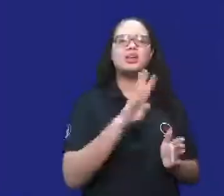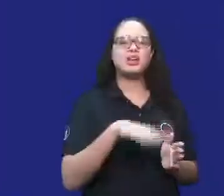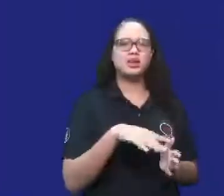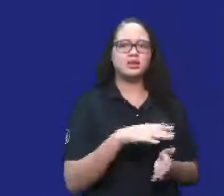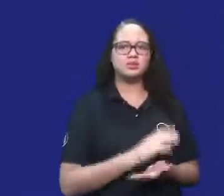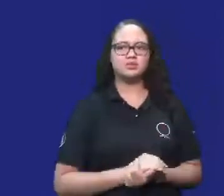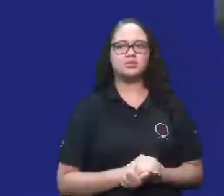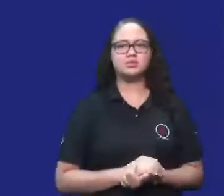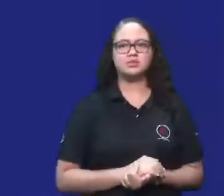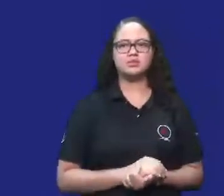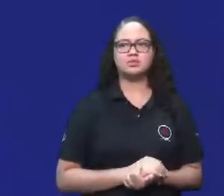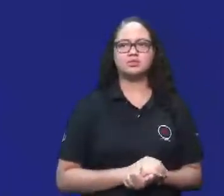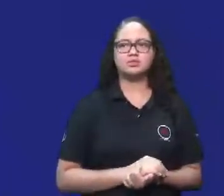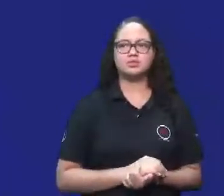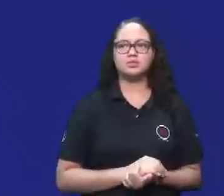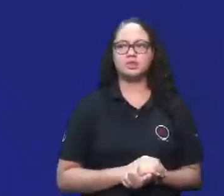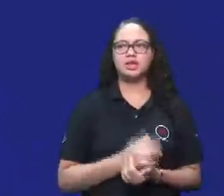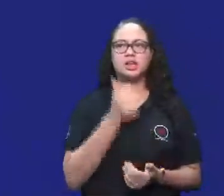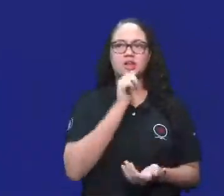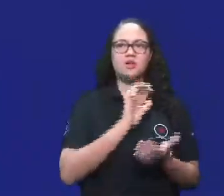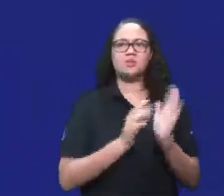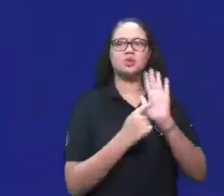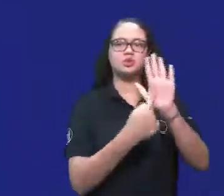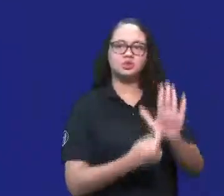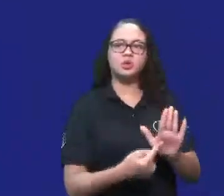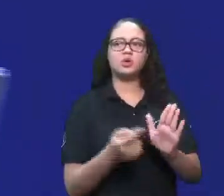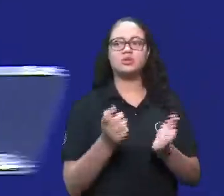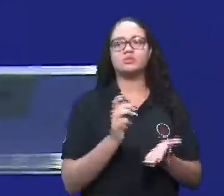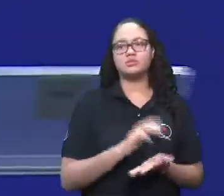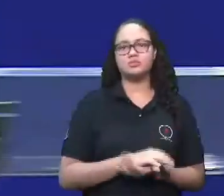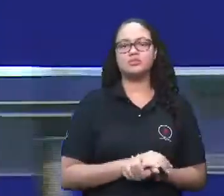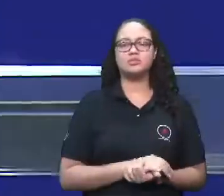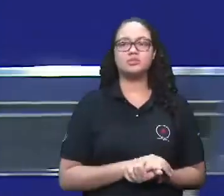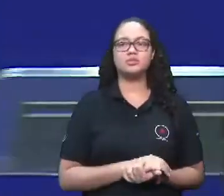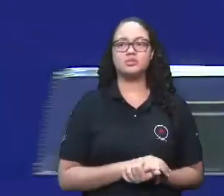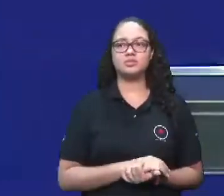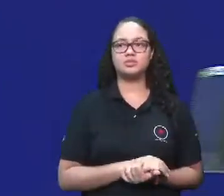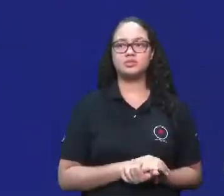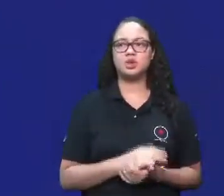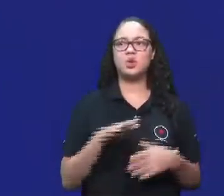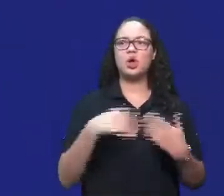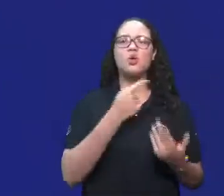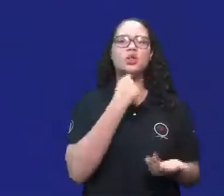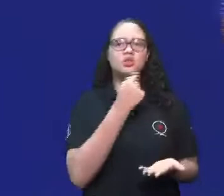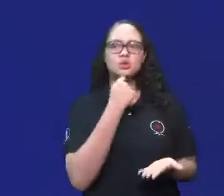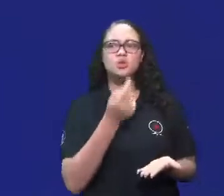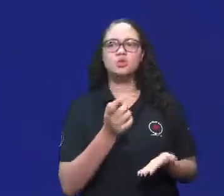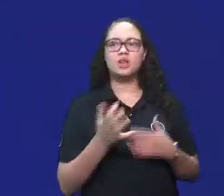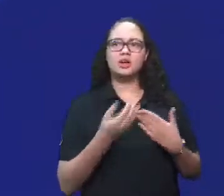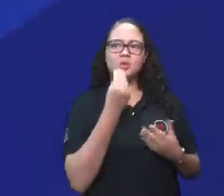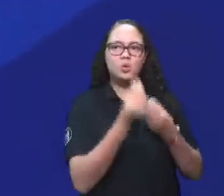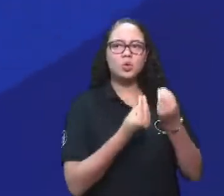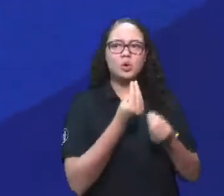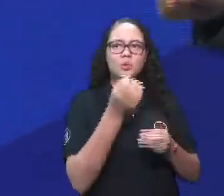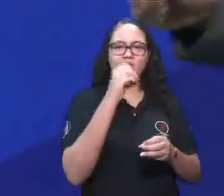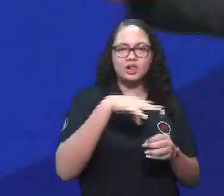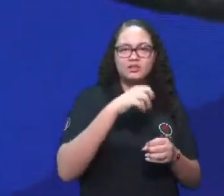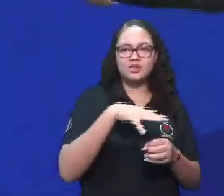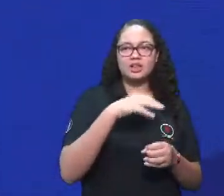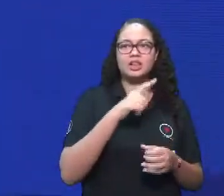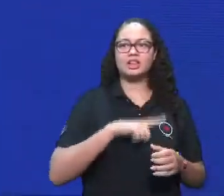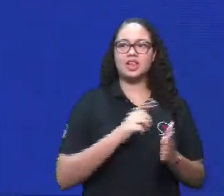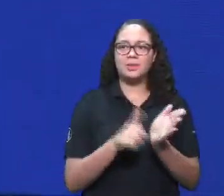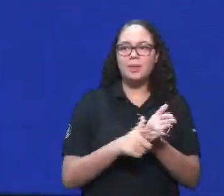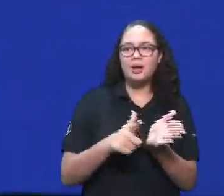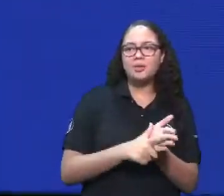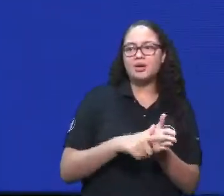assim, a Raquel mostrou quem era, eu falei, eu não sabia quem era, eu falei assim, olha, qual a dúvida? Ele falou, não, eu queria saber como é que eu entrego. Eu falei, pega o envelope lá, na hora que eu der a